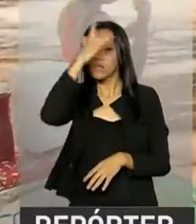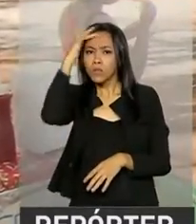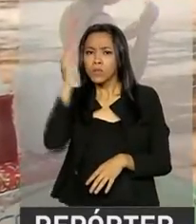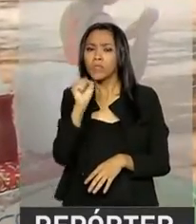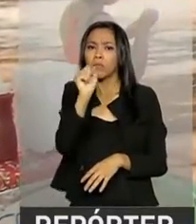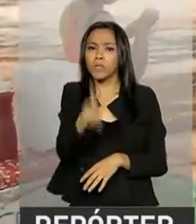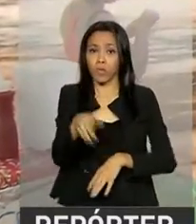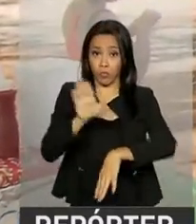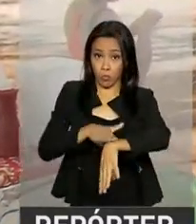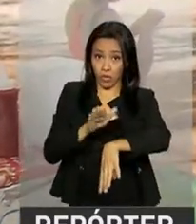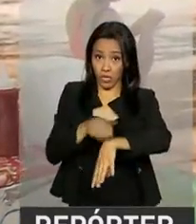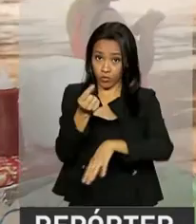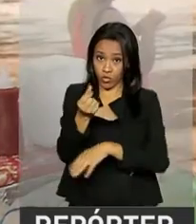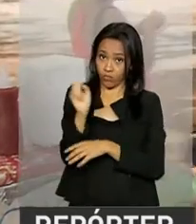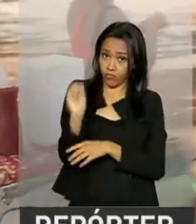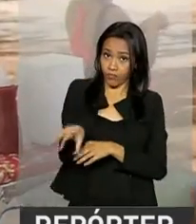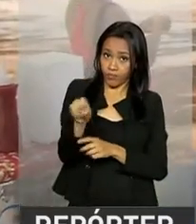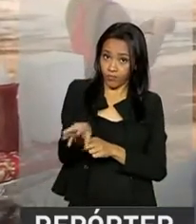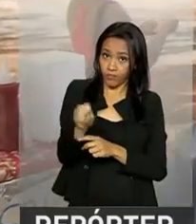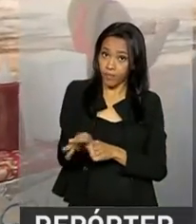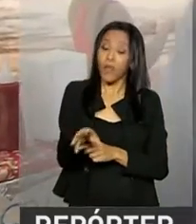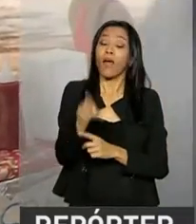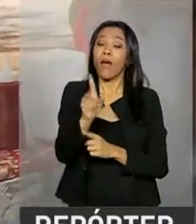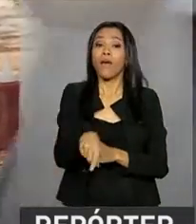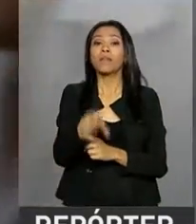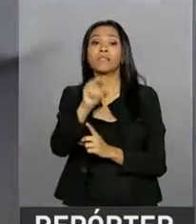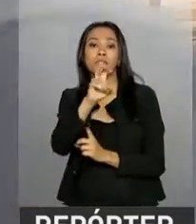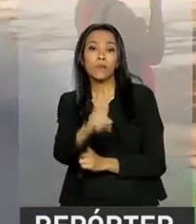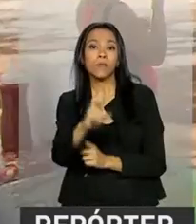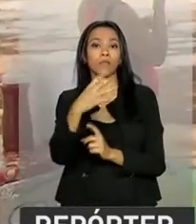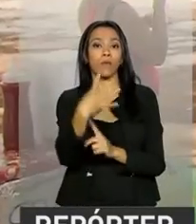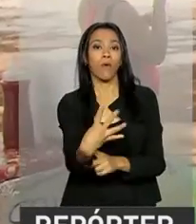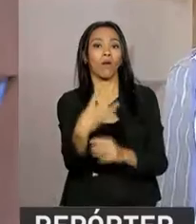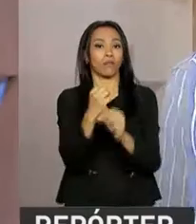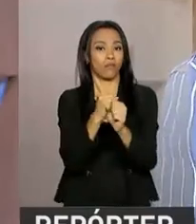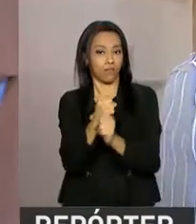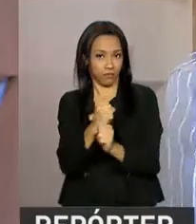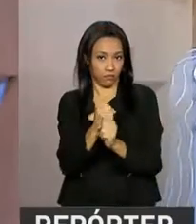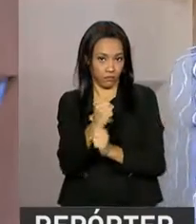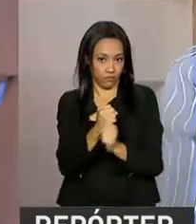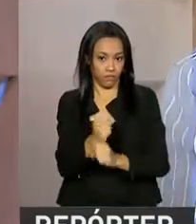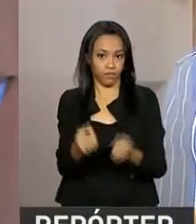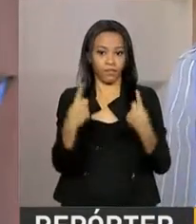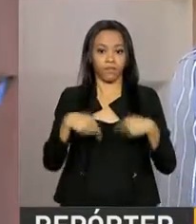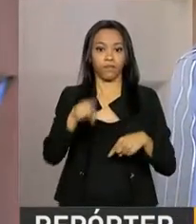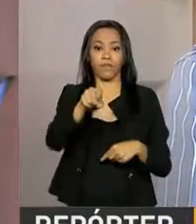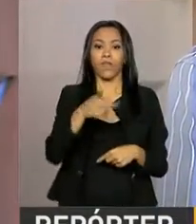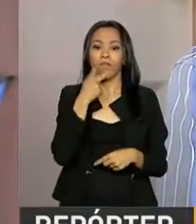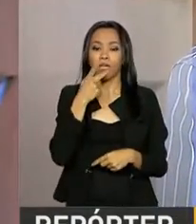por tempo de contribuição seja de 54 anos. Na América